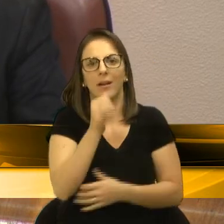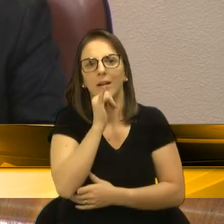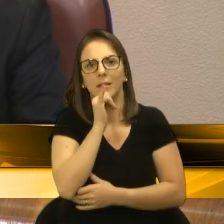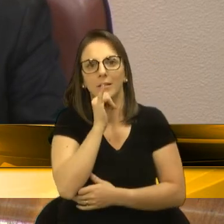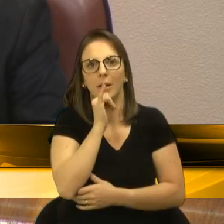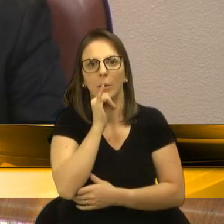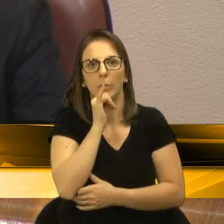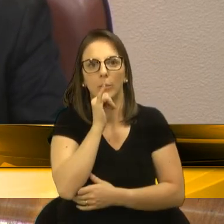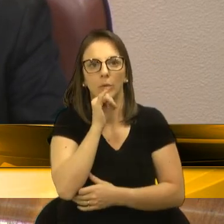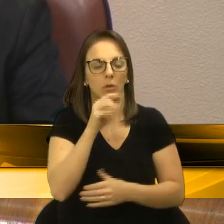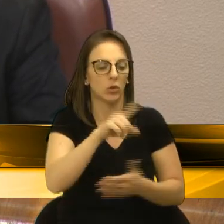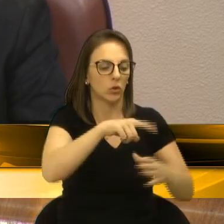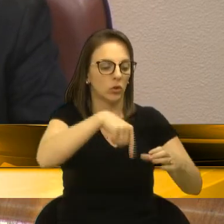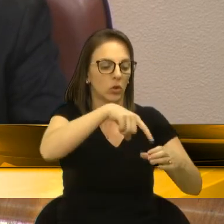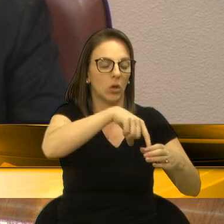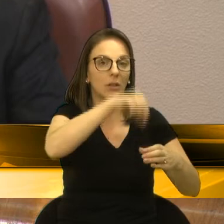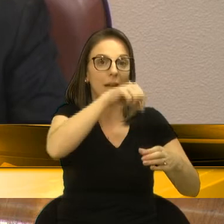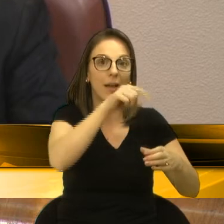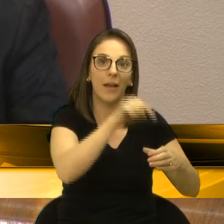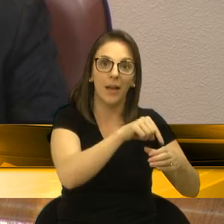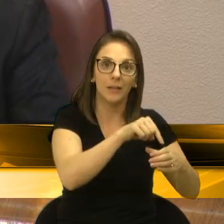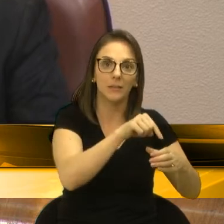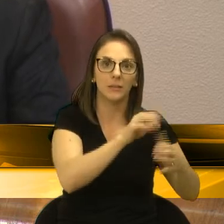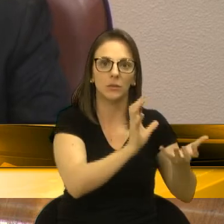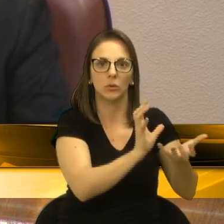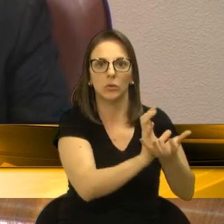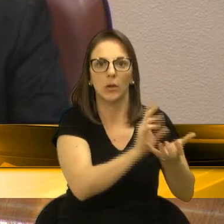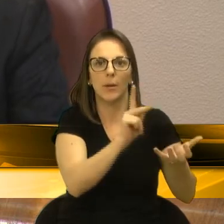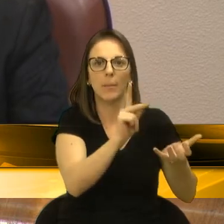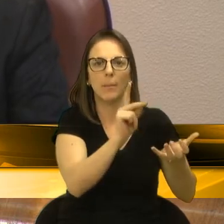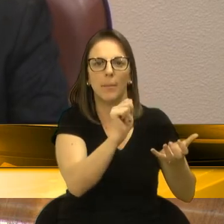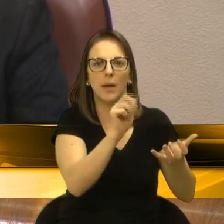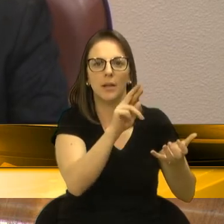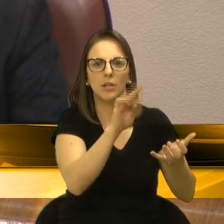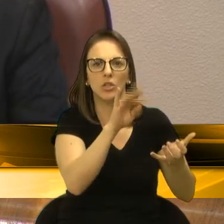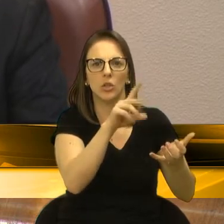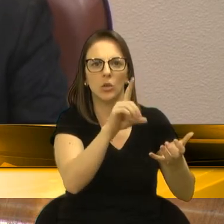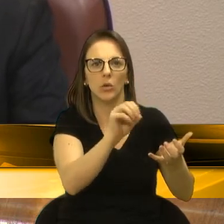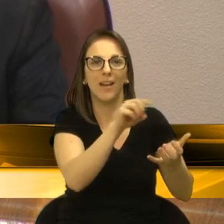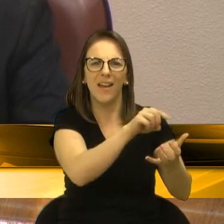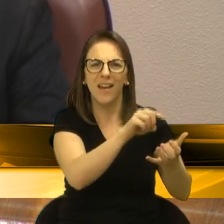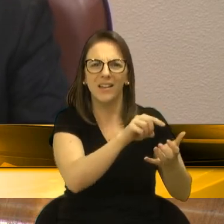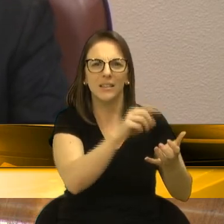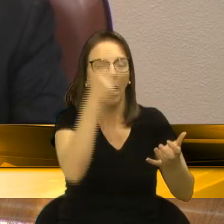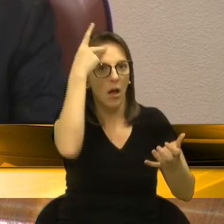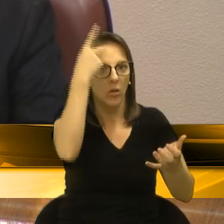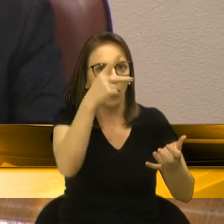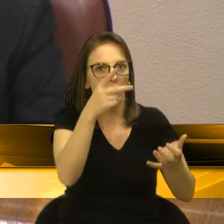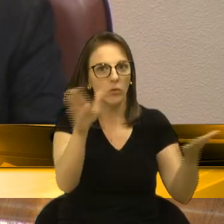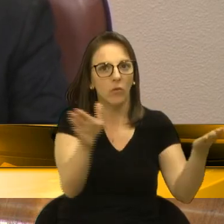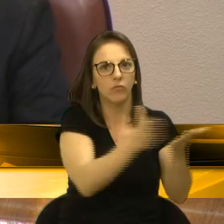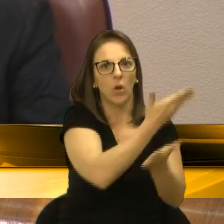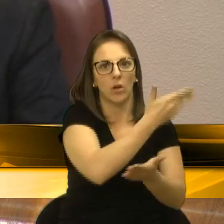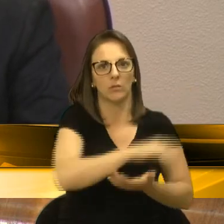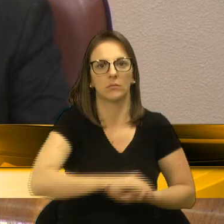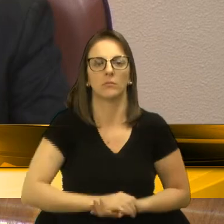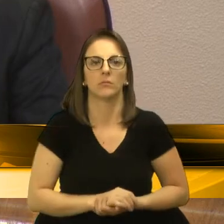de um partido, aquele partido fica automaticamente excluído do procedimento. É um por